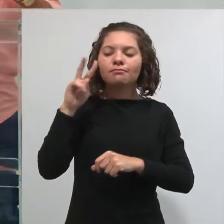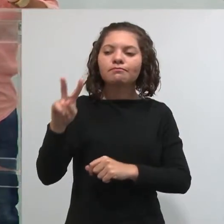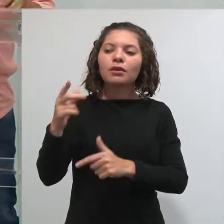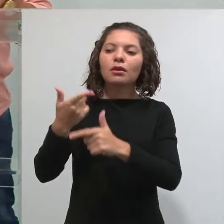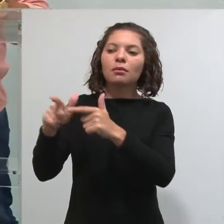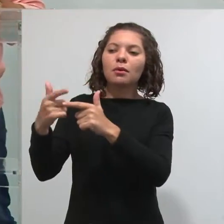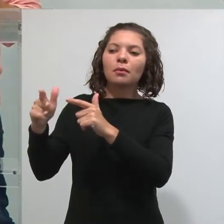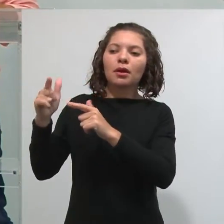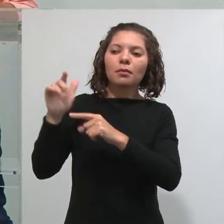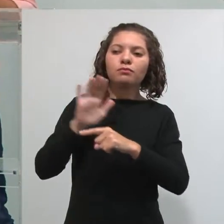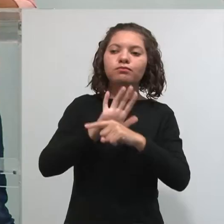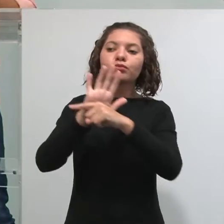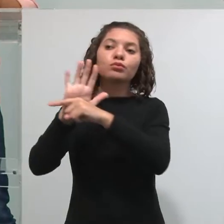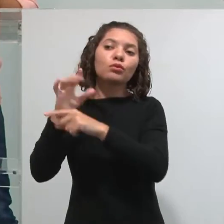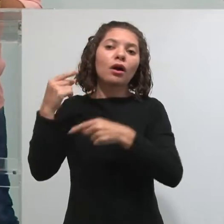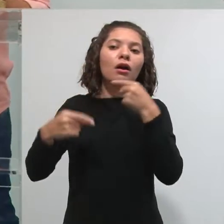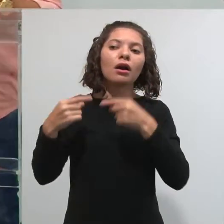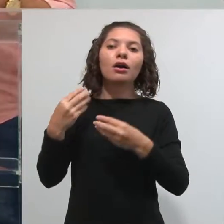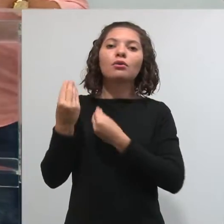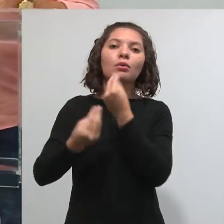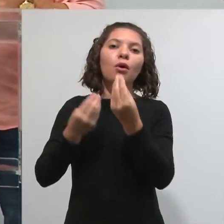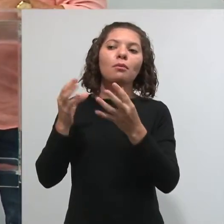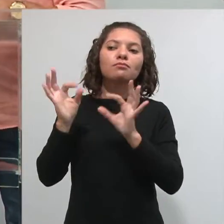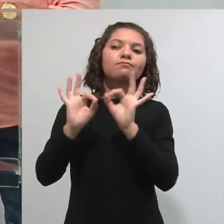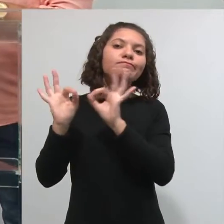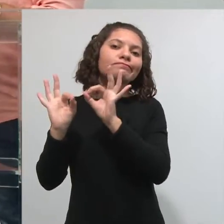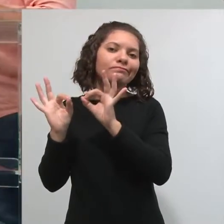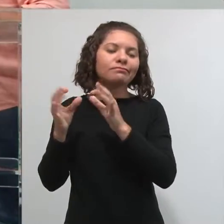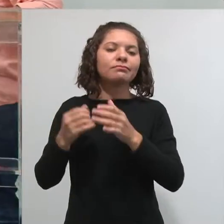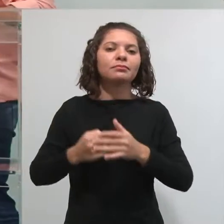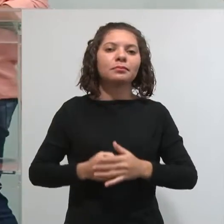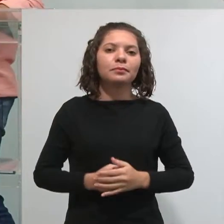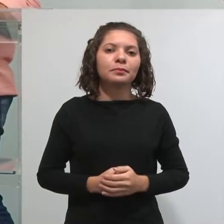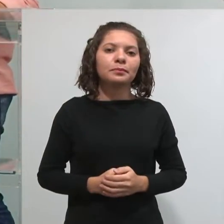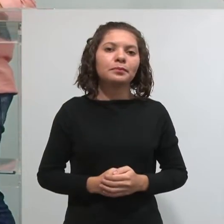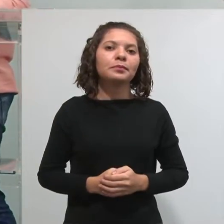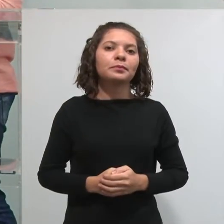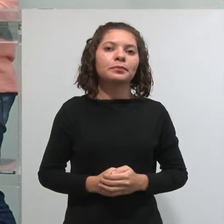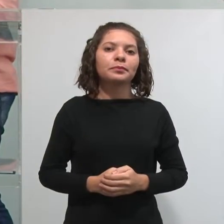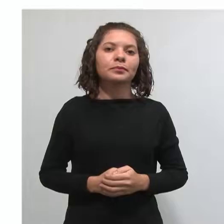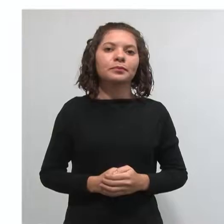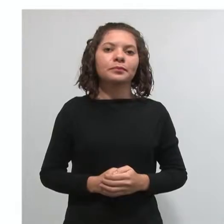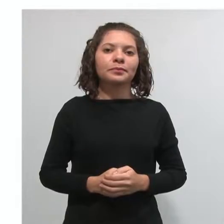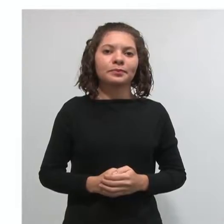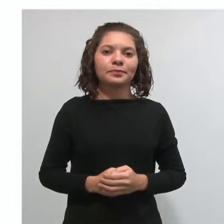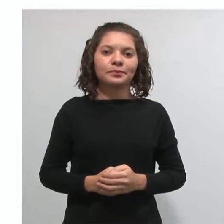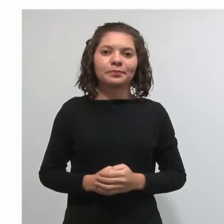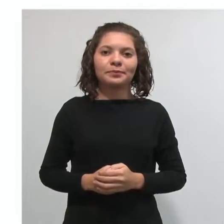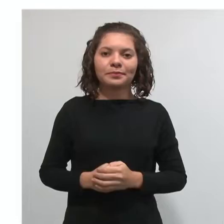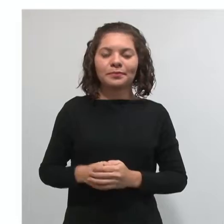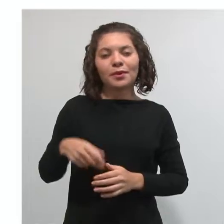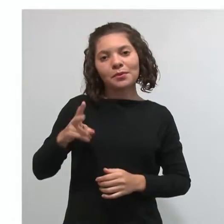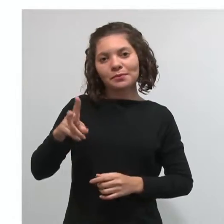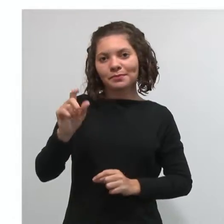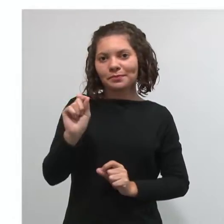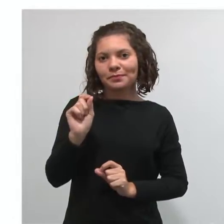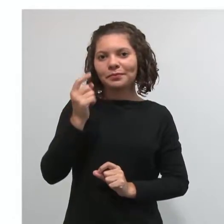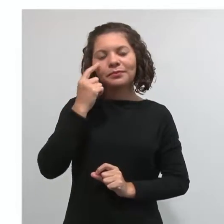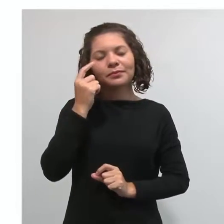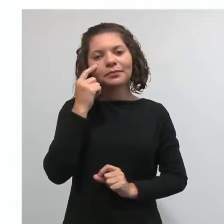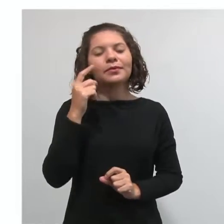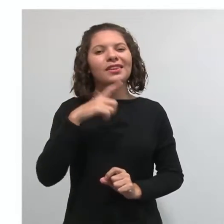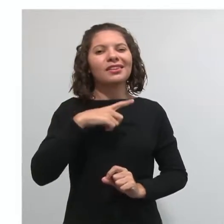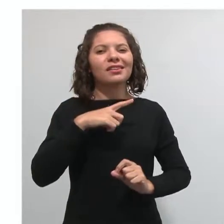seja colocado em discussão e tenha, então, soluções sendo direcionadas para ele. Avançando, então, a gente tem, dentro dos